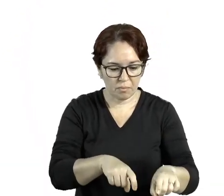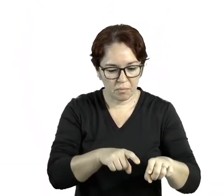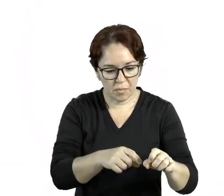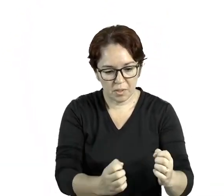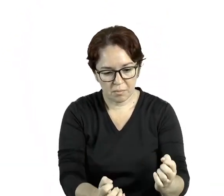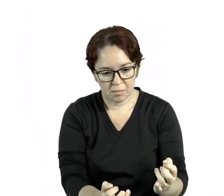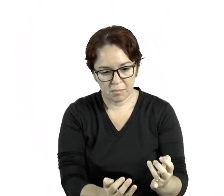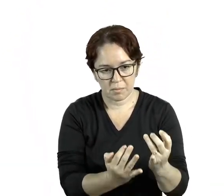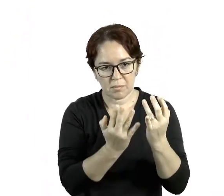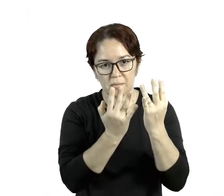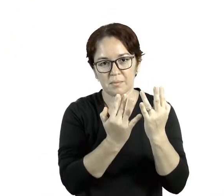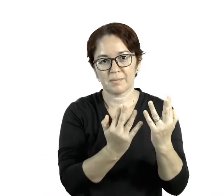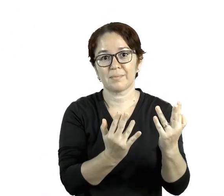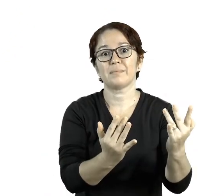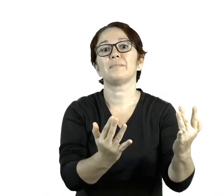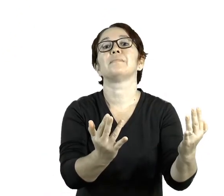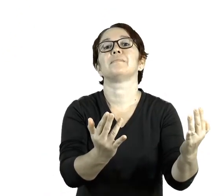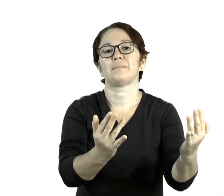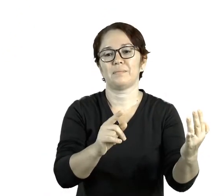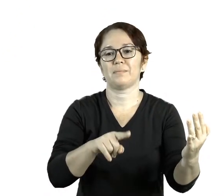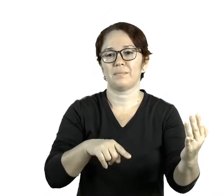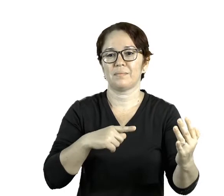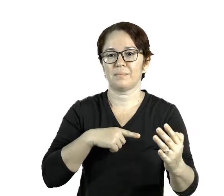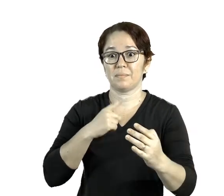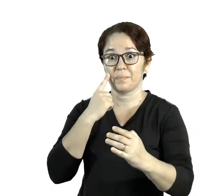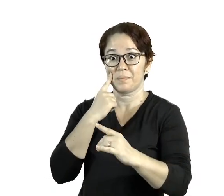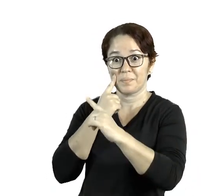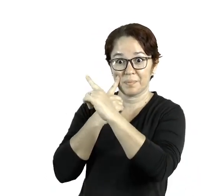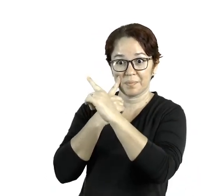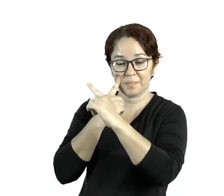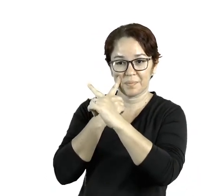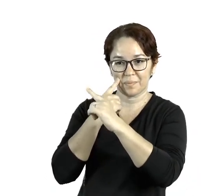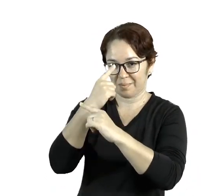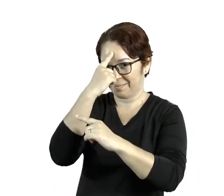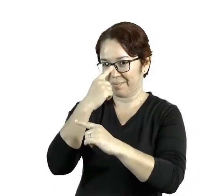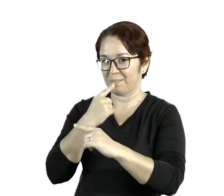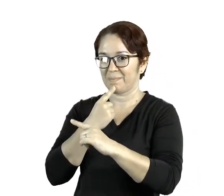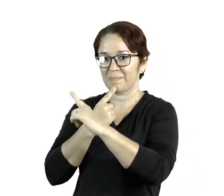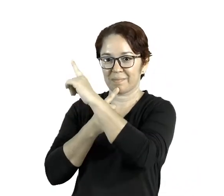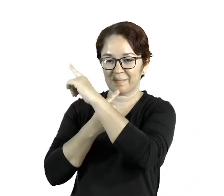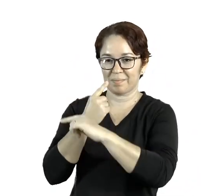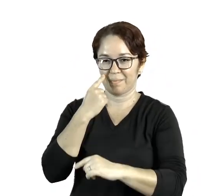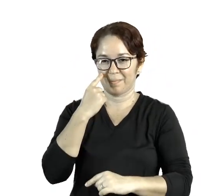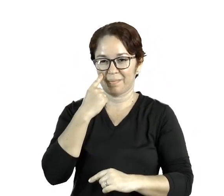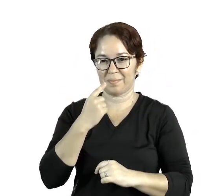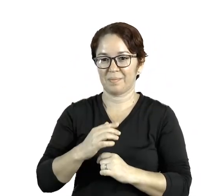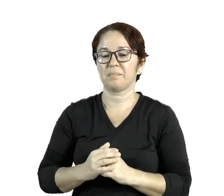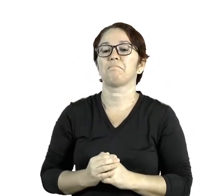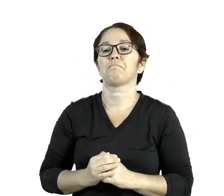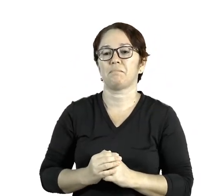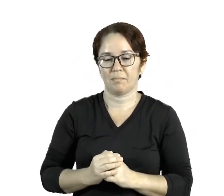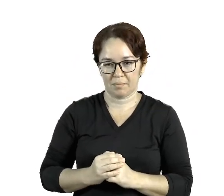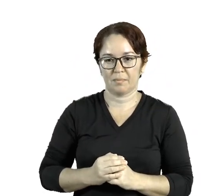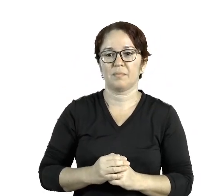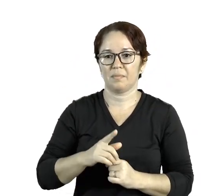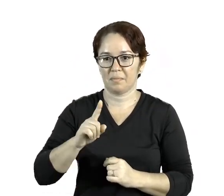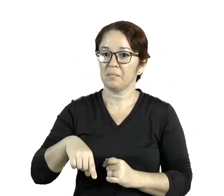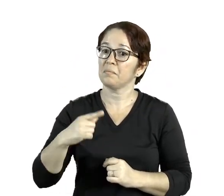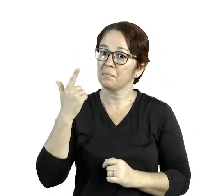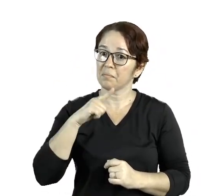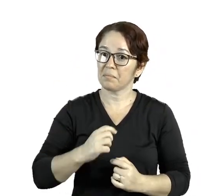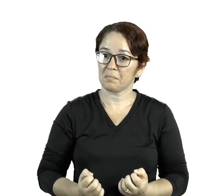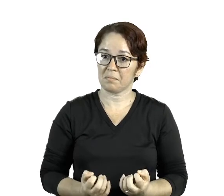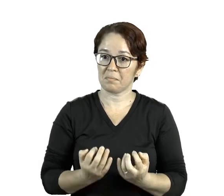eles plantavam, né, os seus alimentos, certo? Ali eles desenvolviam a agricultura nessas chinampas, né?